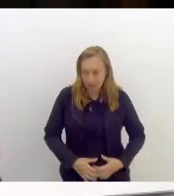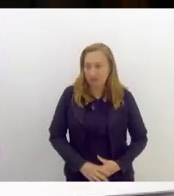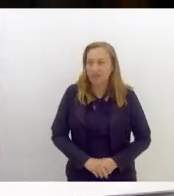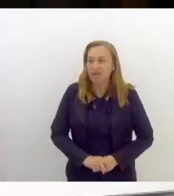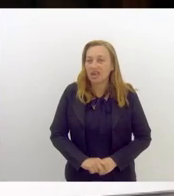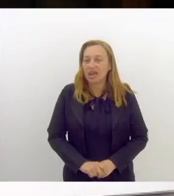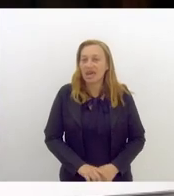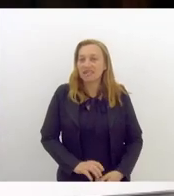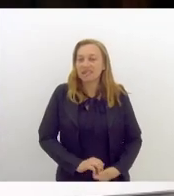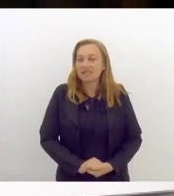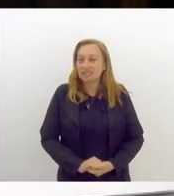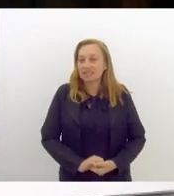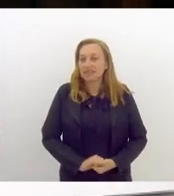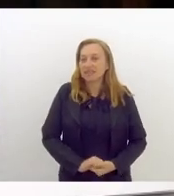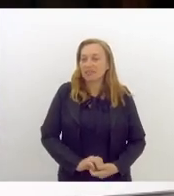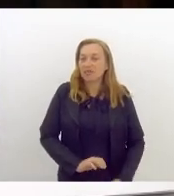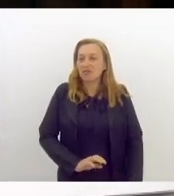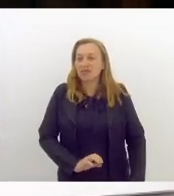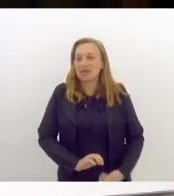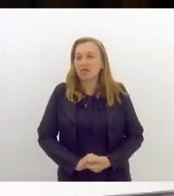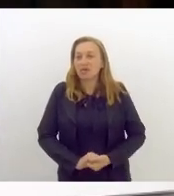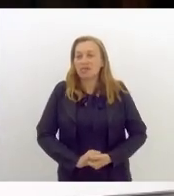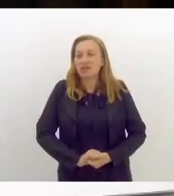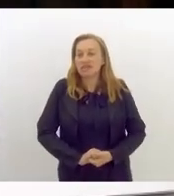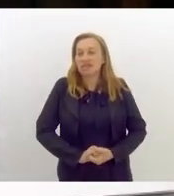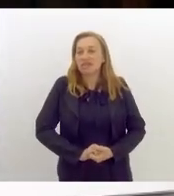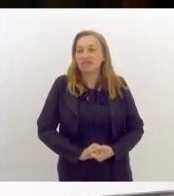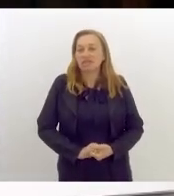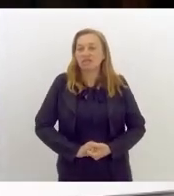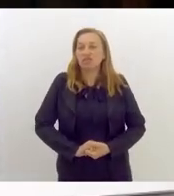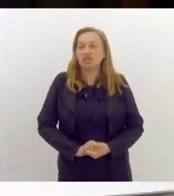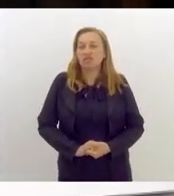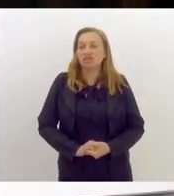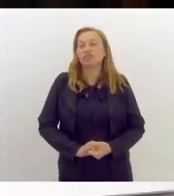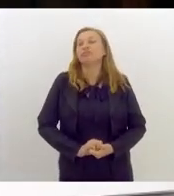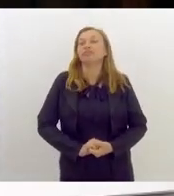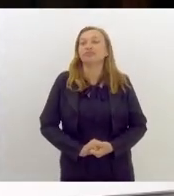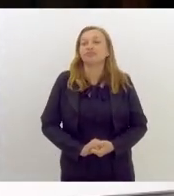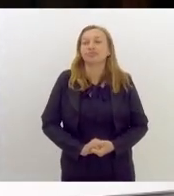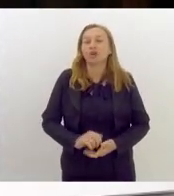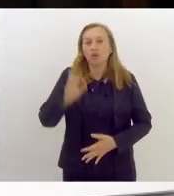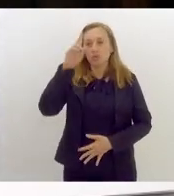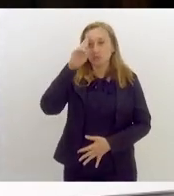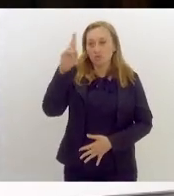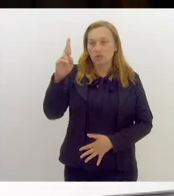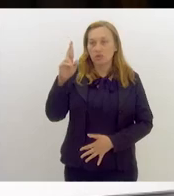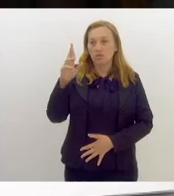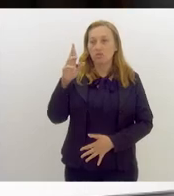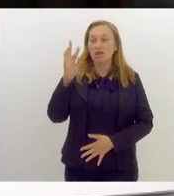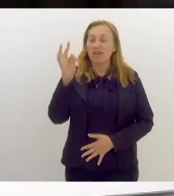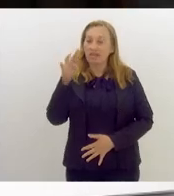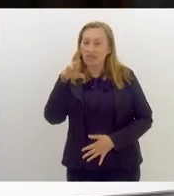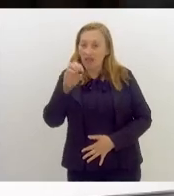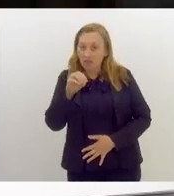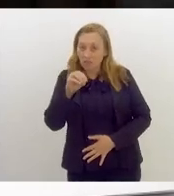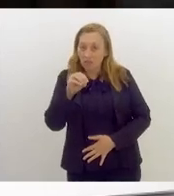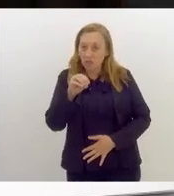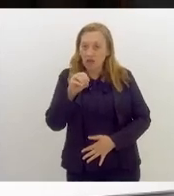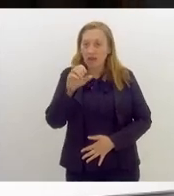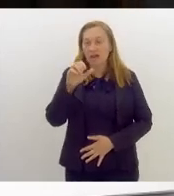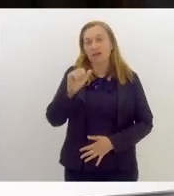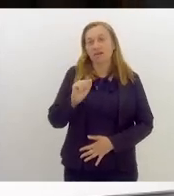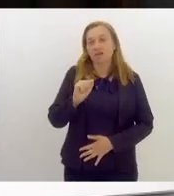Rodrigo Melo do Nascimento presidente do TSE o senhor Renato Azeredo